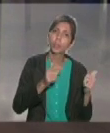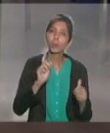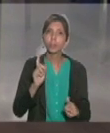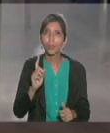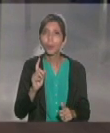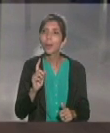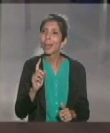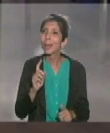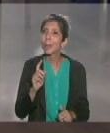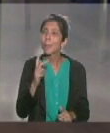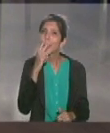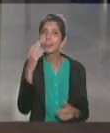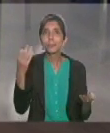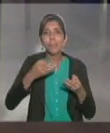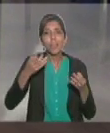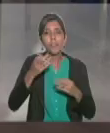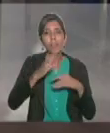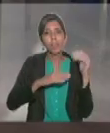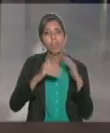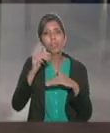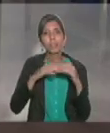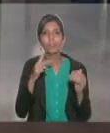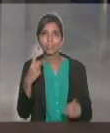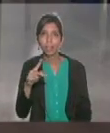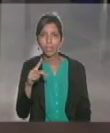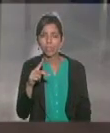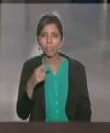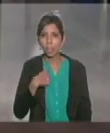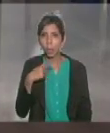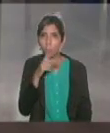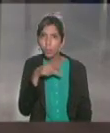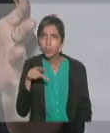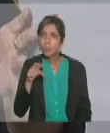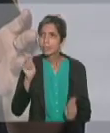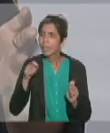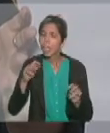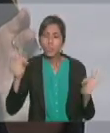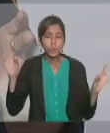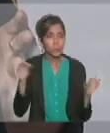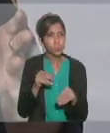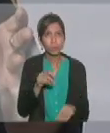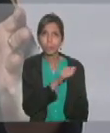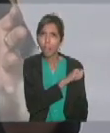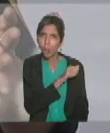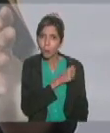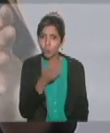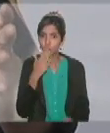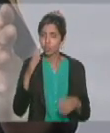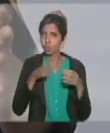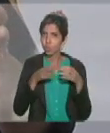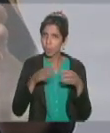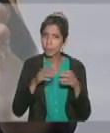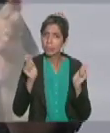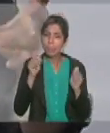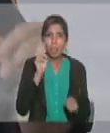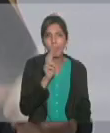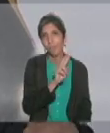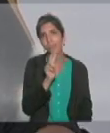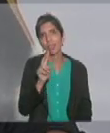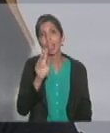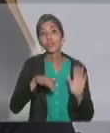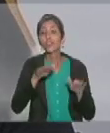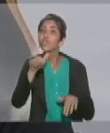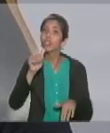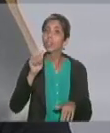está. acesso personalizado. Isso. Aquele mentor tem acesso à trilha de todos os seus alunos do time. Então, ele